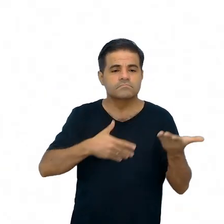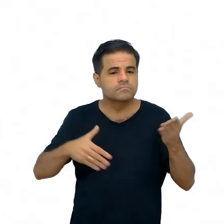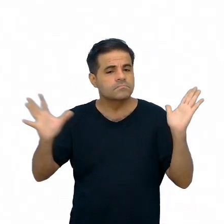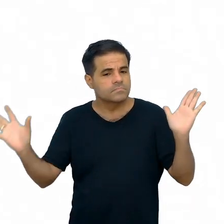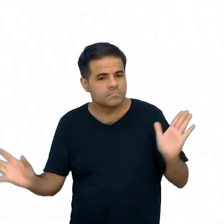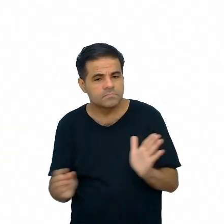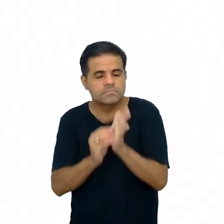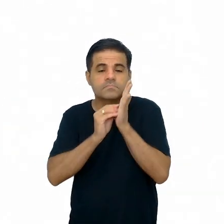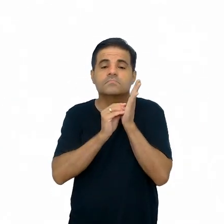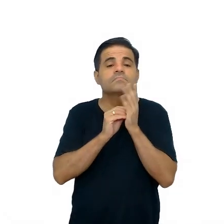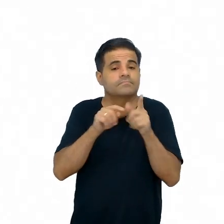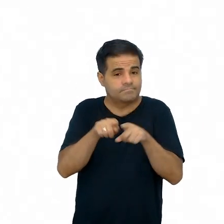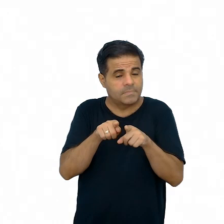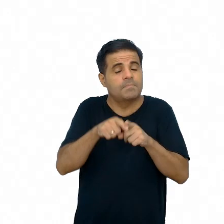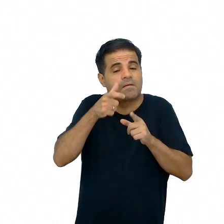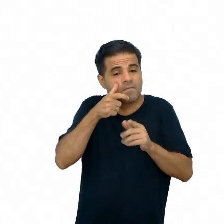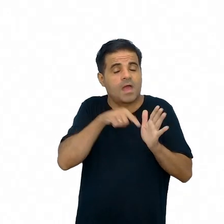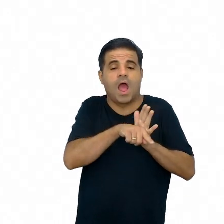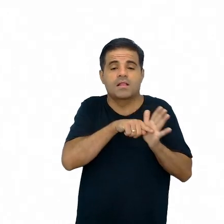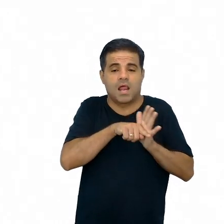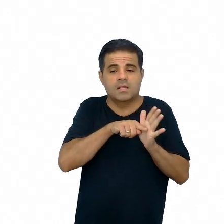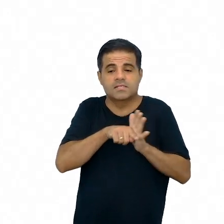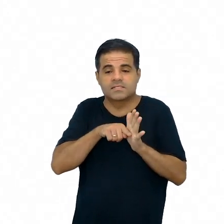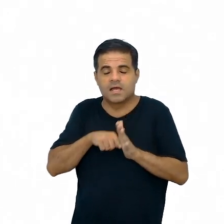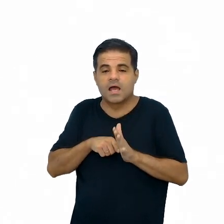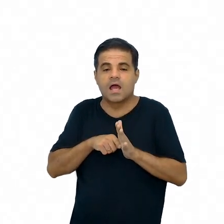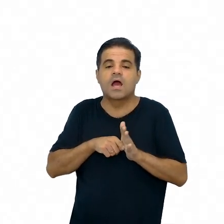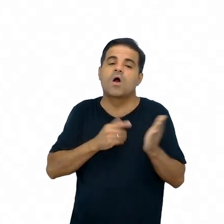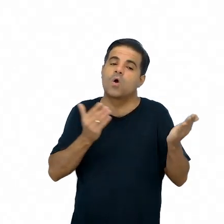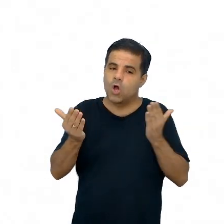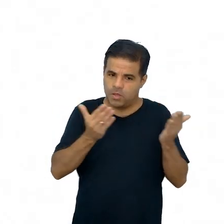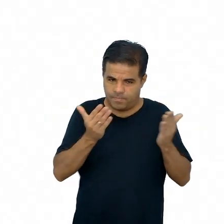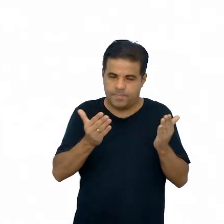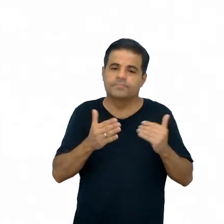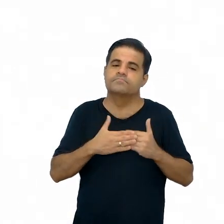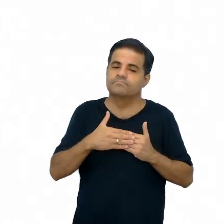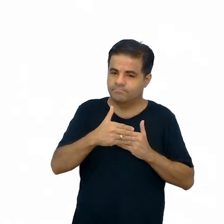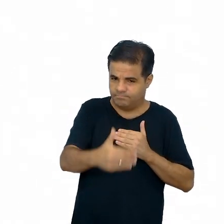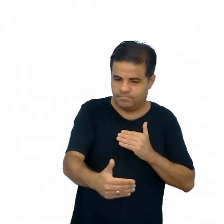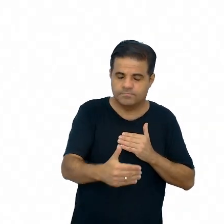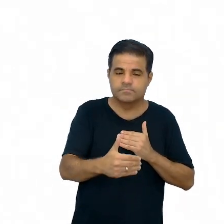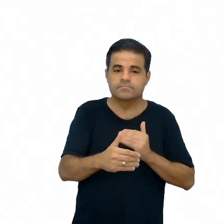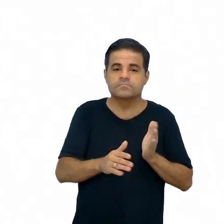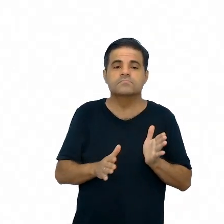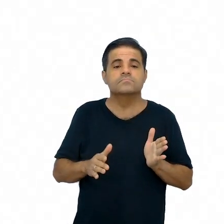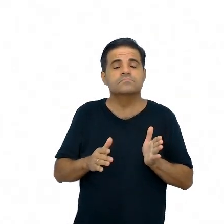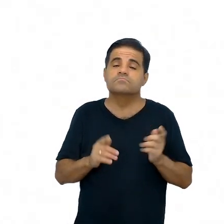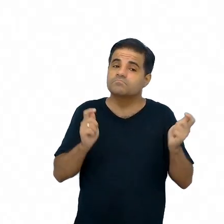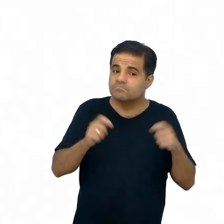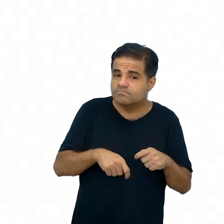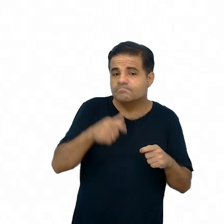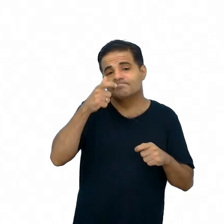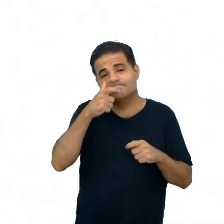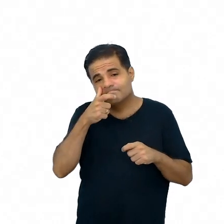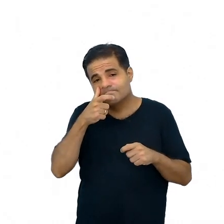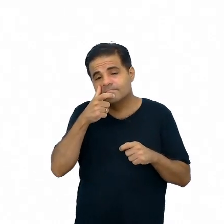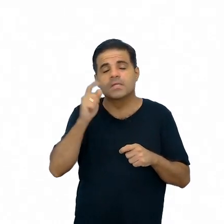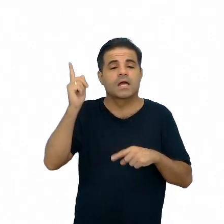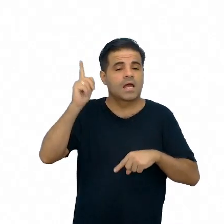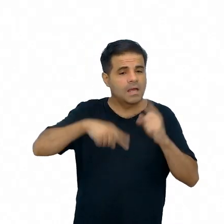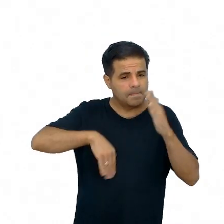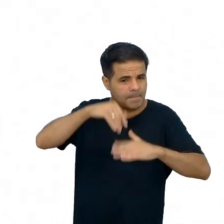planificações e analisar, nomear e comparar as figuras espaciais. A gente pode verificar que